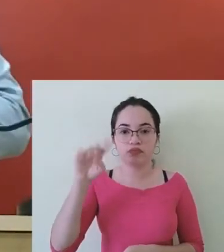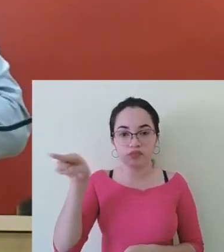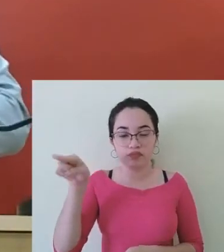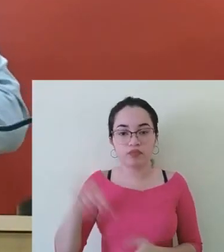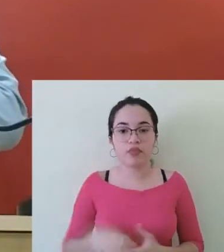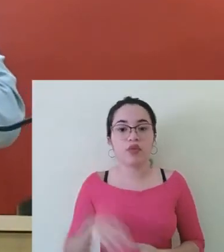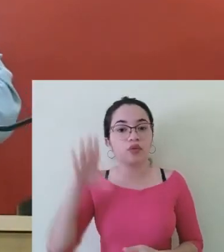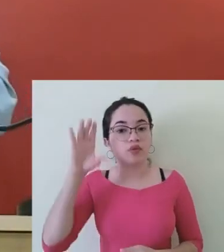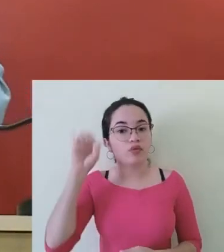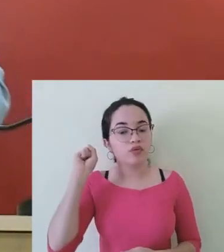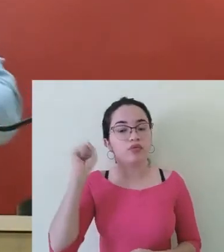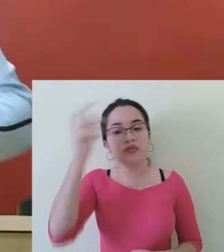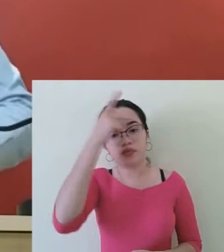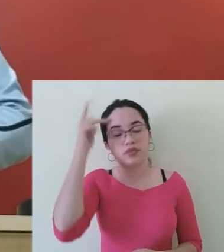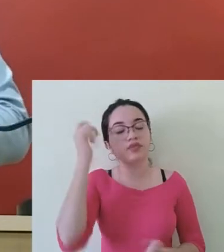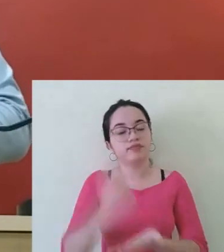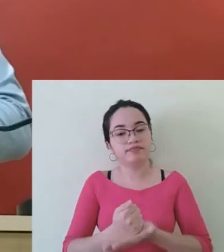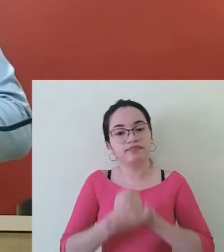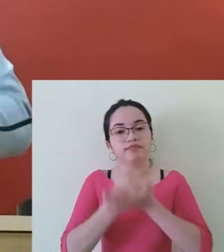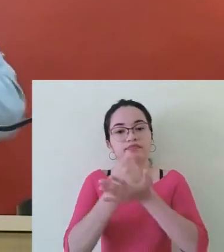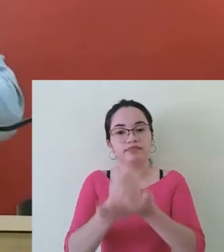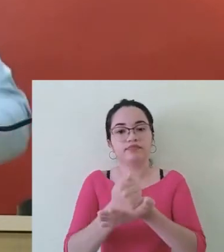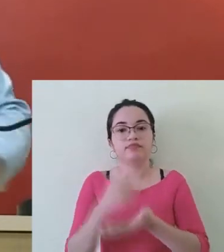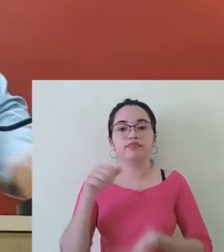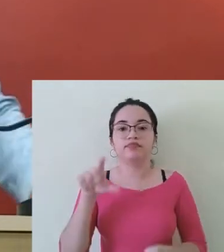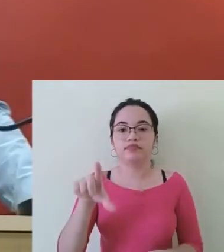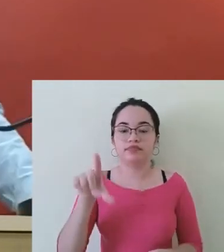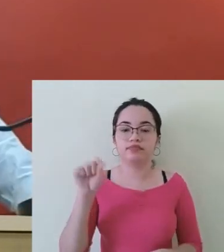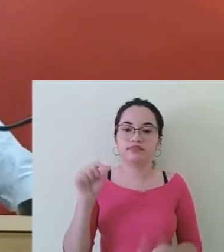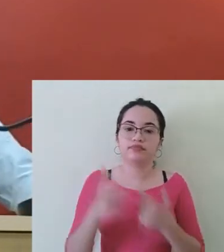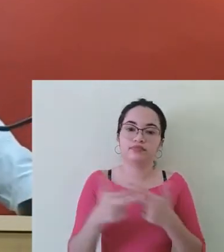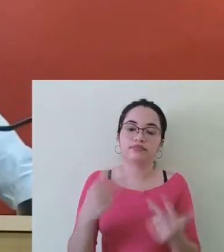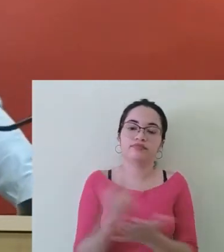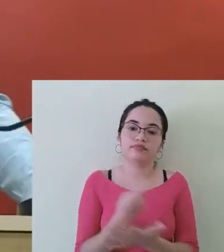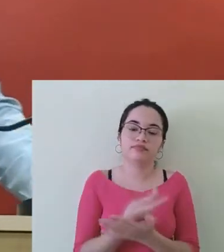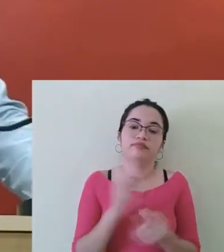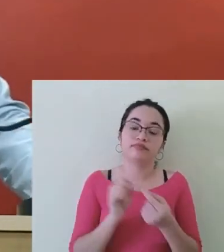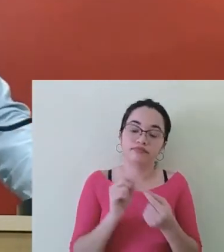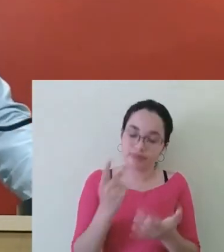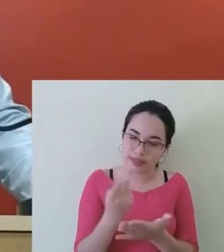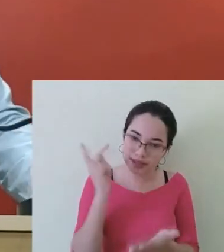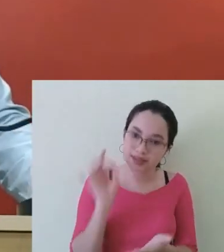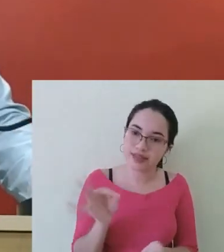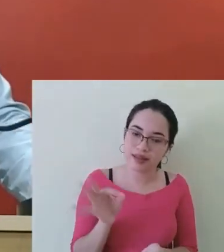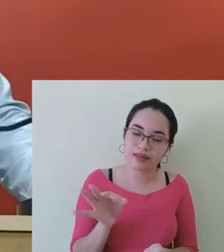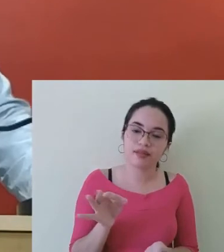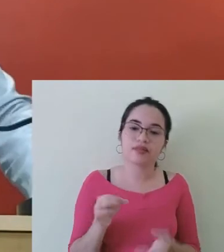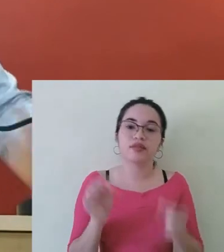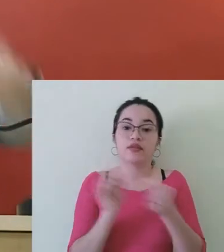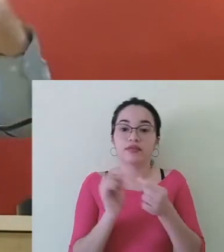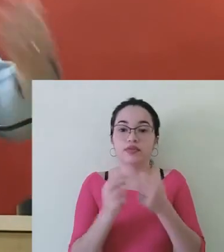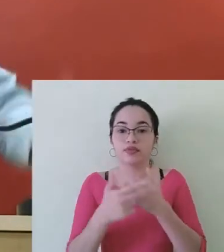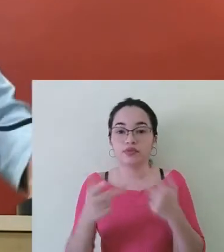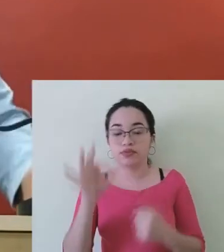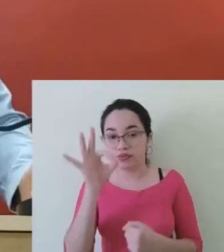pessoas que vão ajudá-lo a tomar decisões certas, a fazer coisas certas.